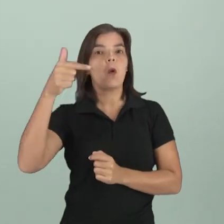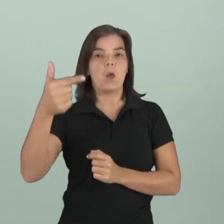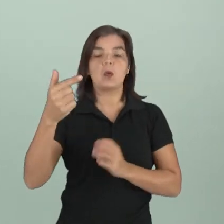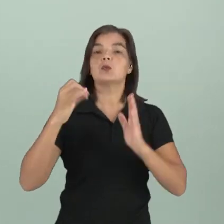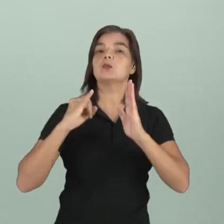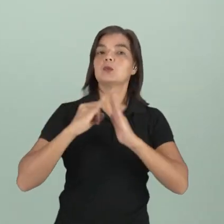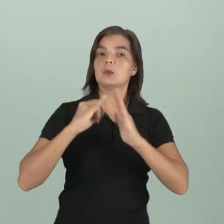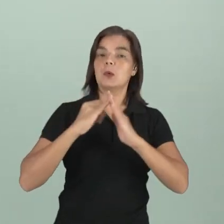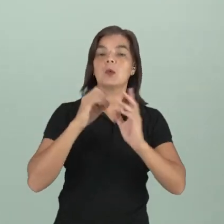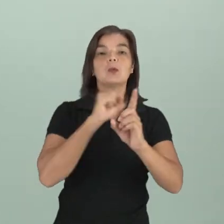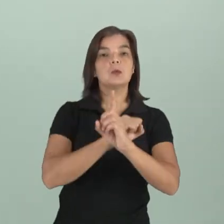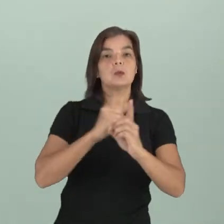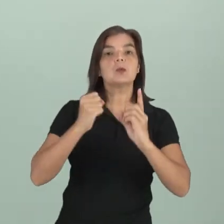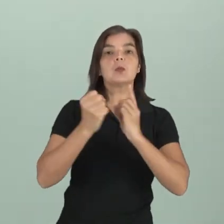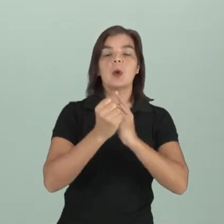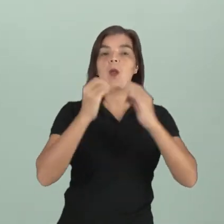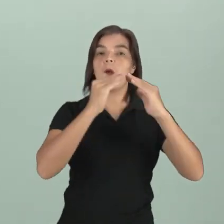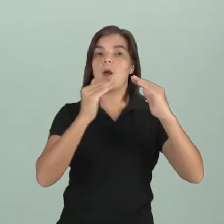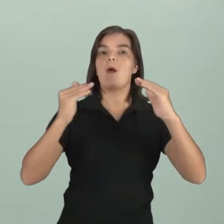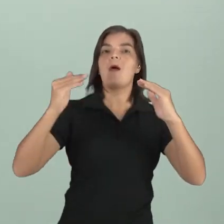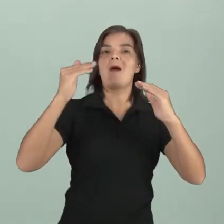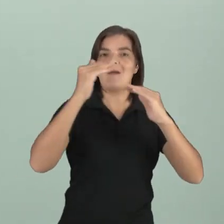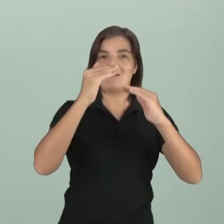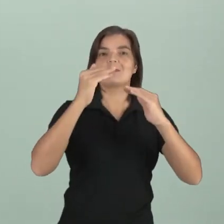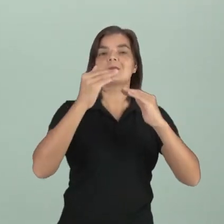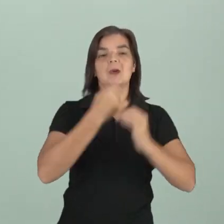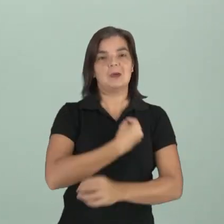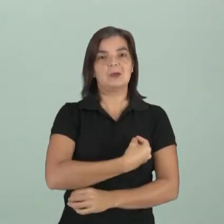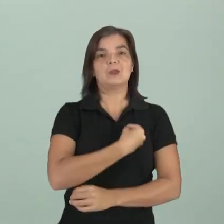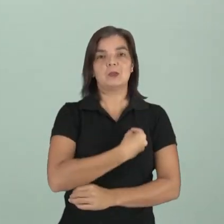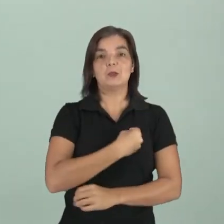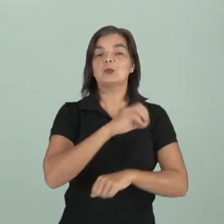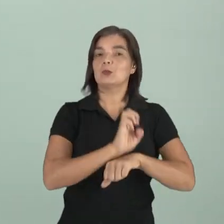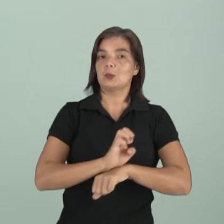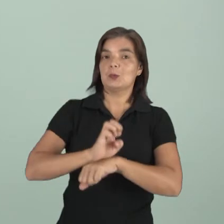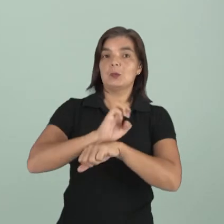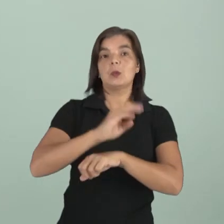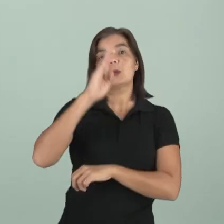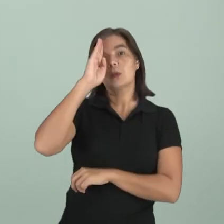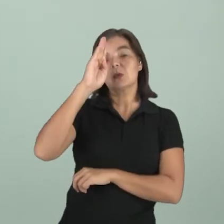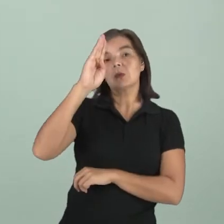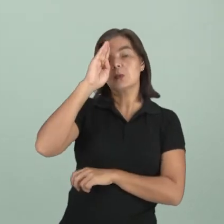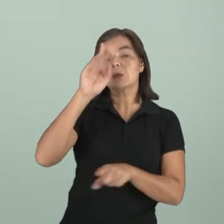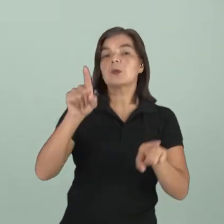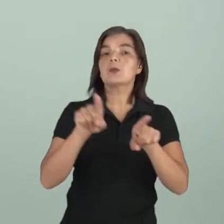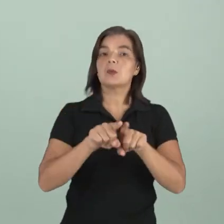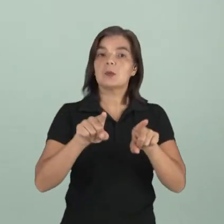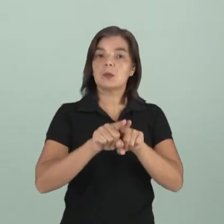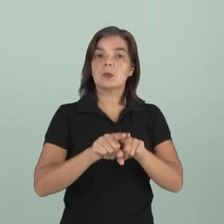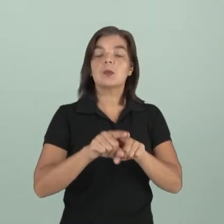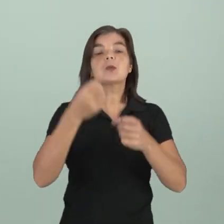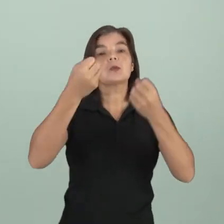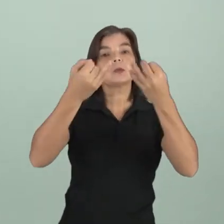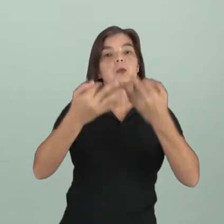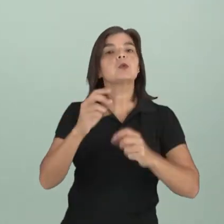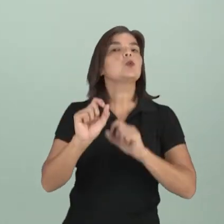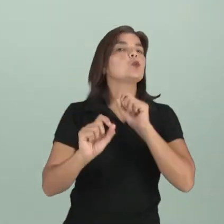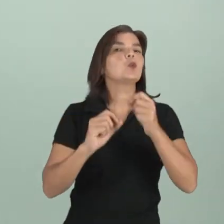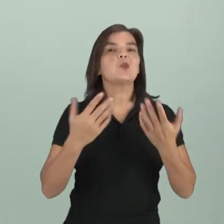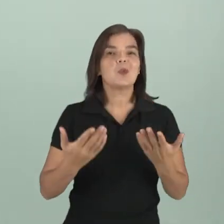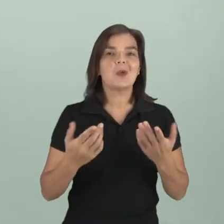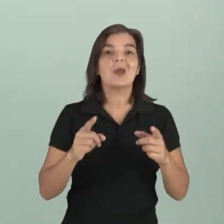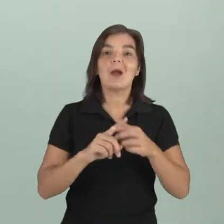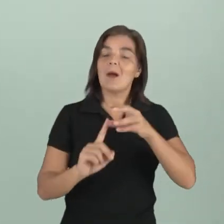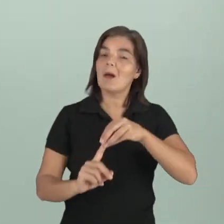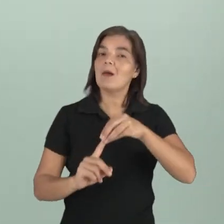outra instituição social que supere a existência do Estado, principalmente quando nós levamos em consideração